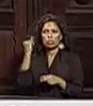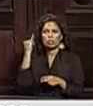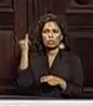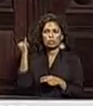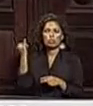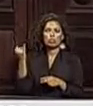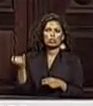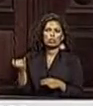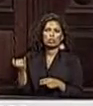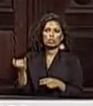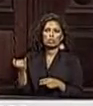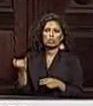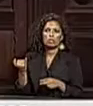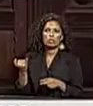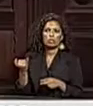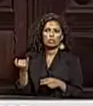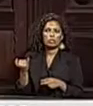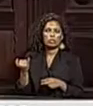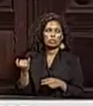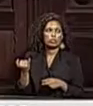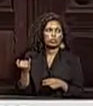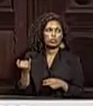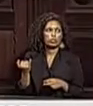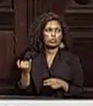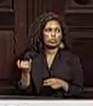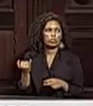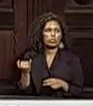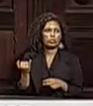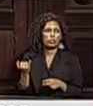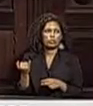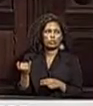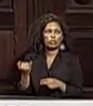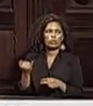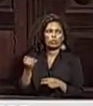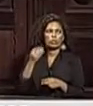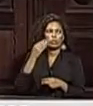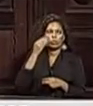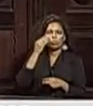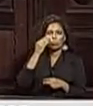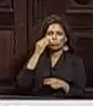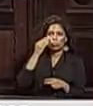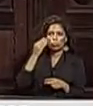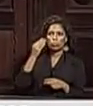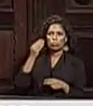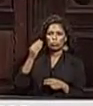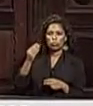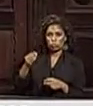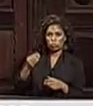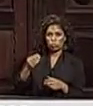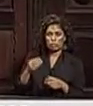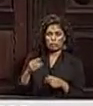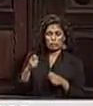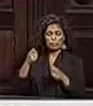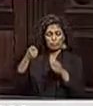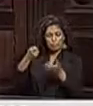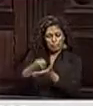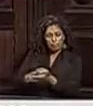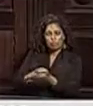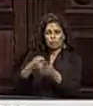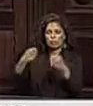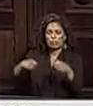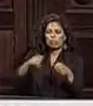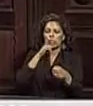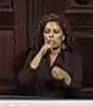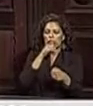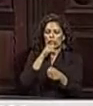uma isenção apenas e tão somente se não houvesse equipamentos ou máquinas com similar nacional que pudessem ser comprados aqui